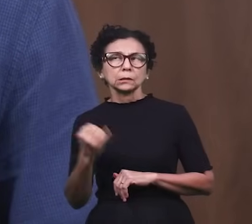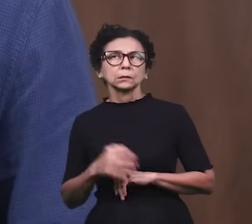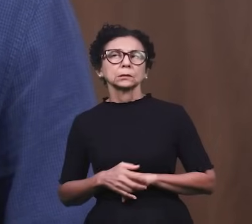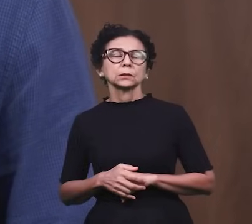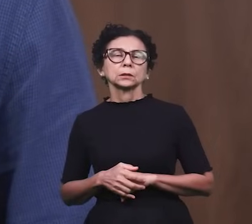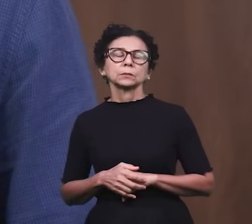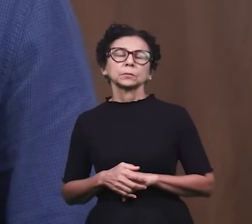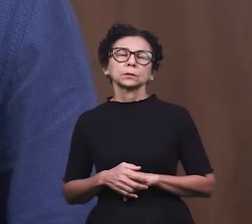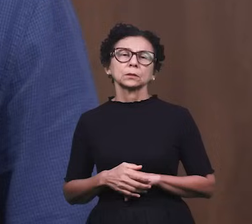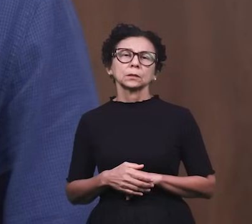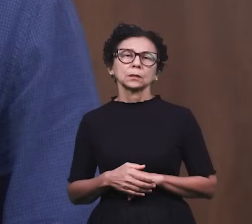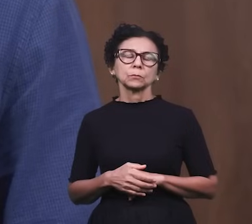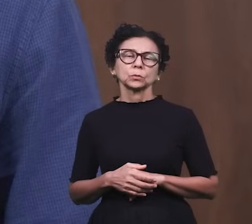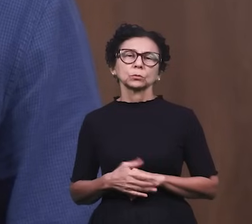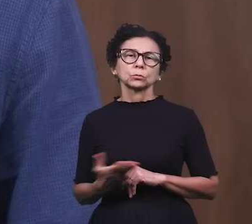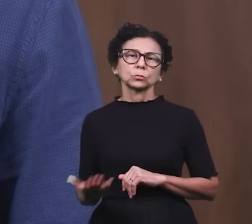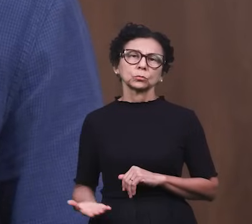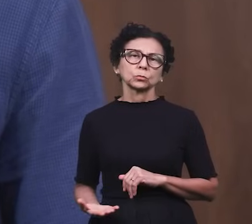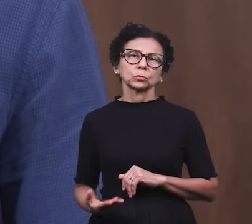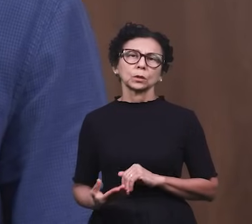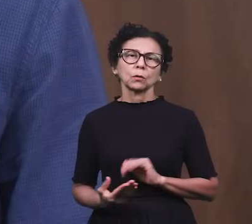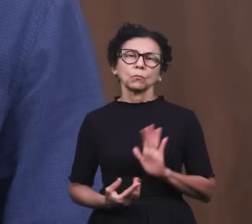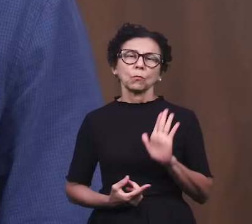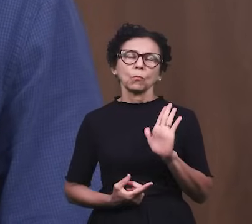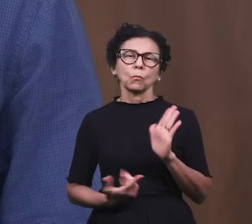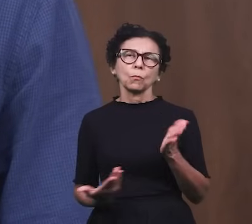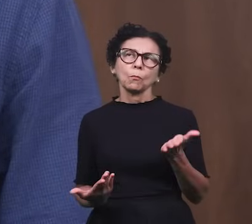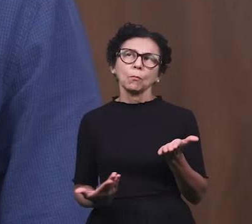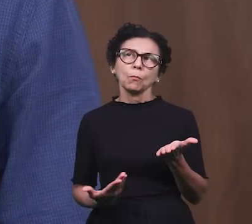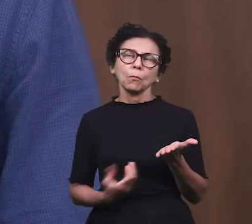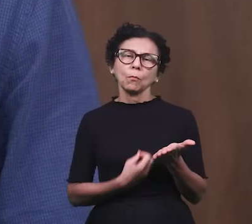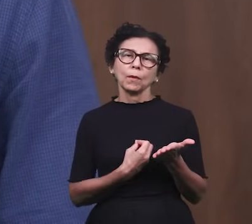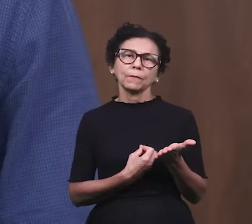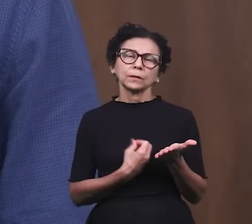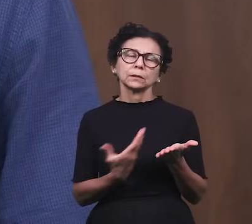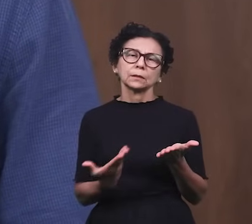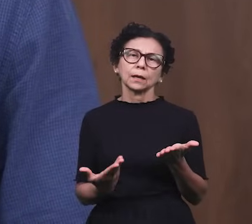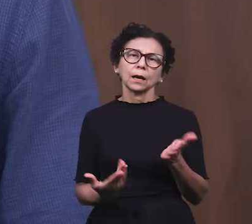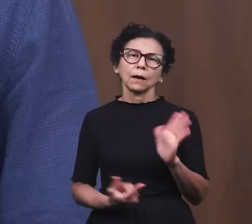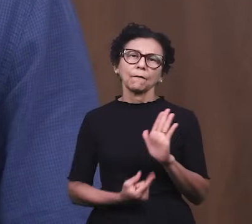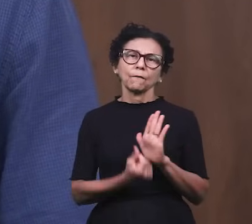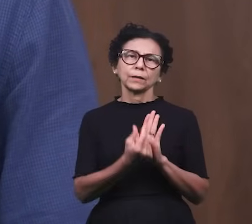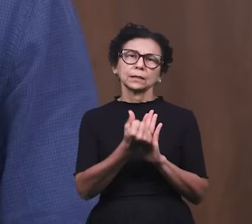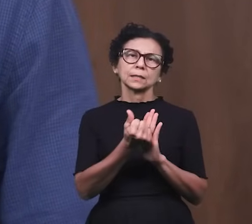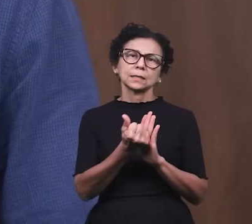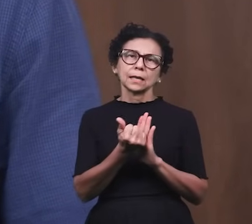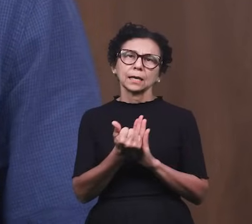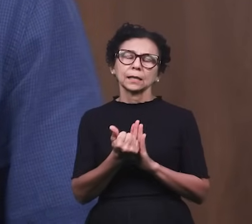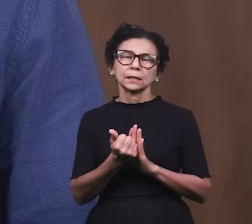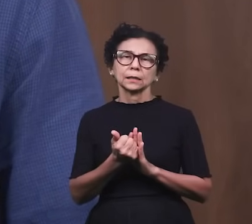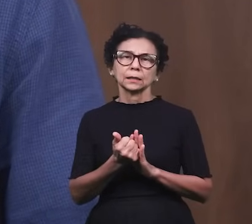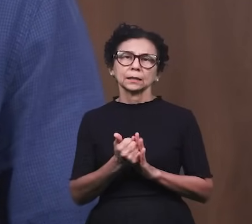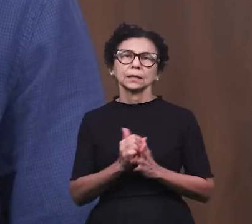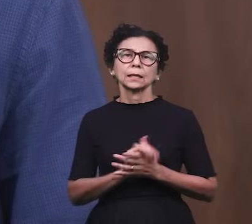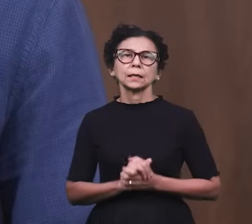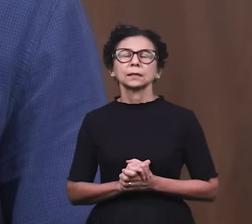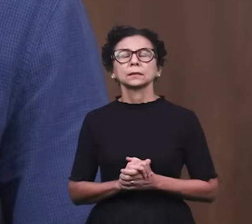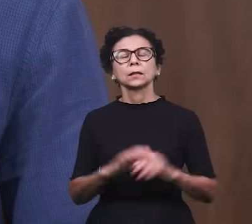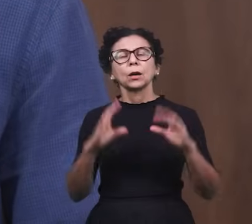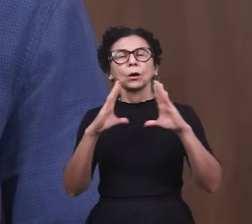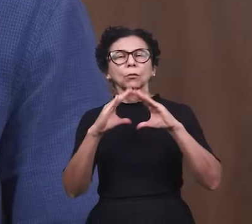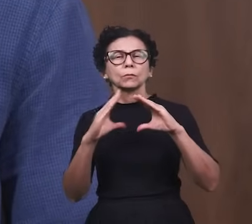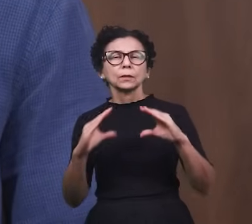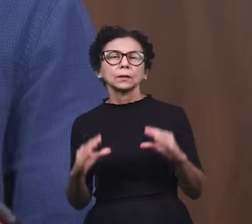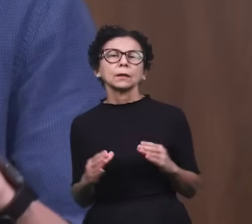nosso comportamento cotidiano, para obtermos uma vida financeira de sucesso. De sucesso, não